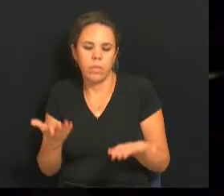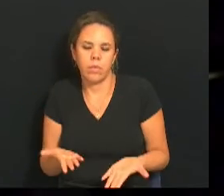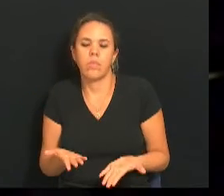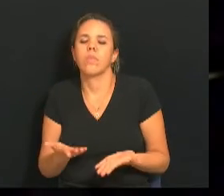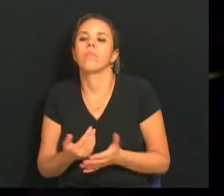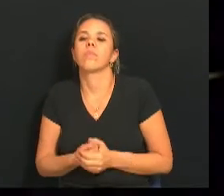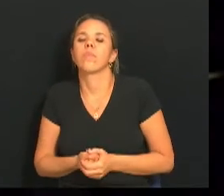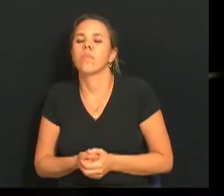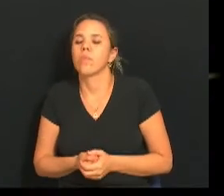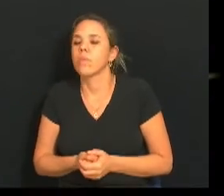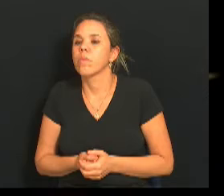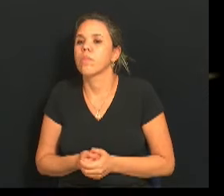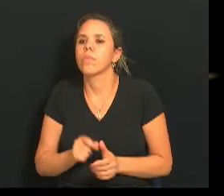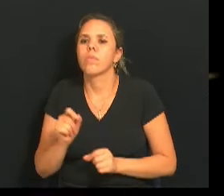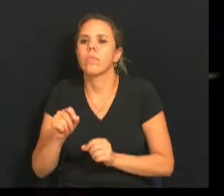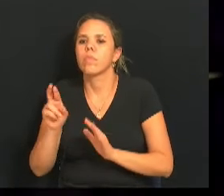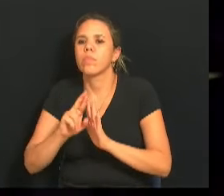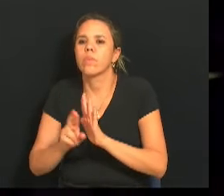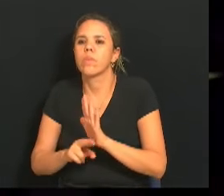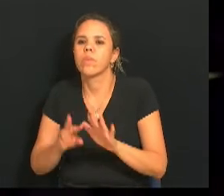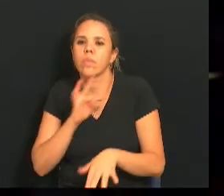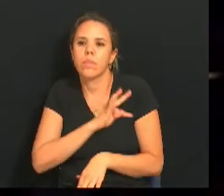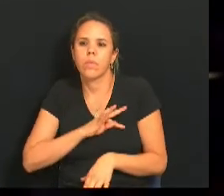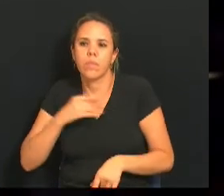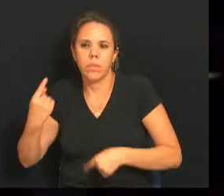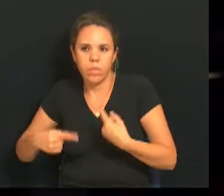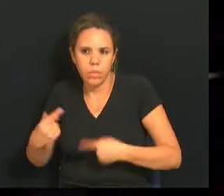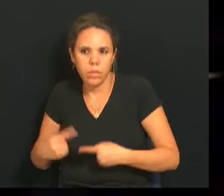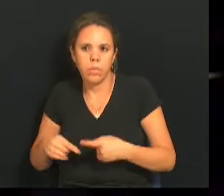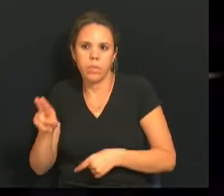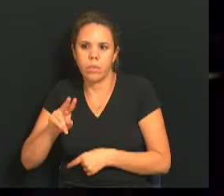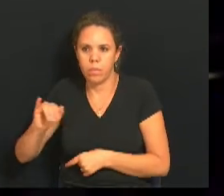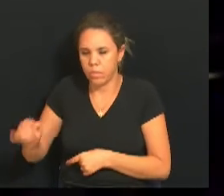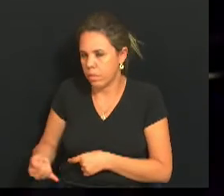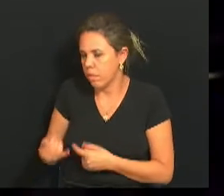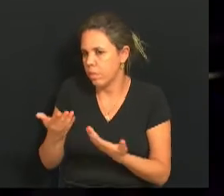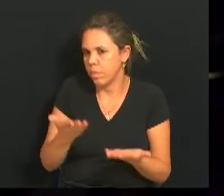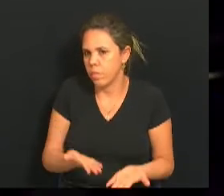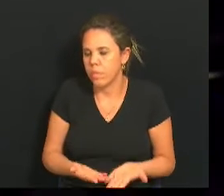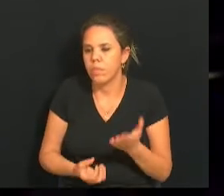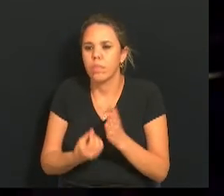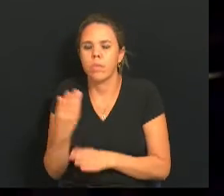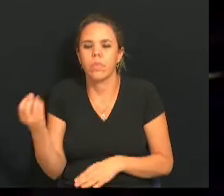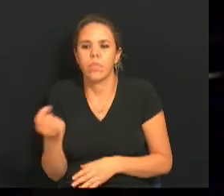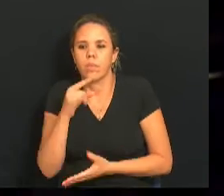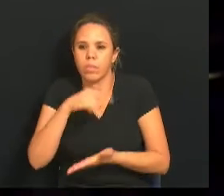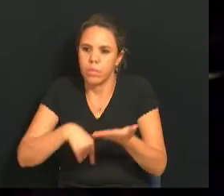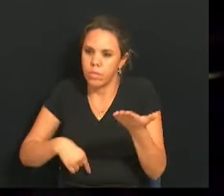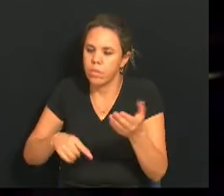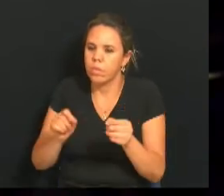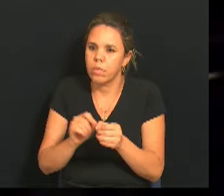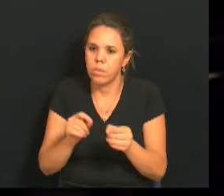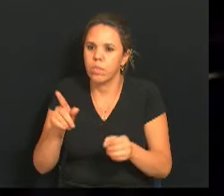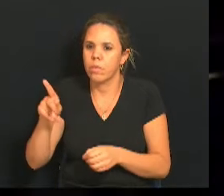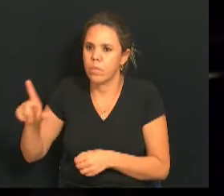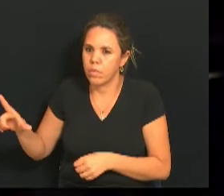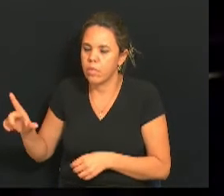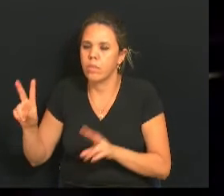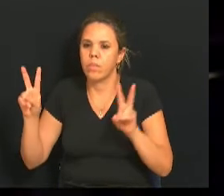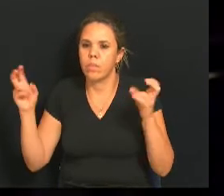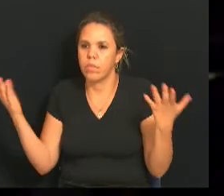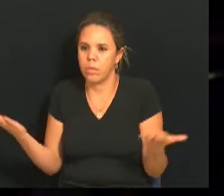sistematização e que critérios técnico-políticos foram utilizados para gerar um novo documento, que foi o PL em questão